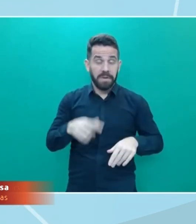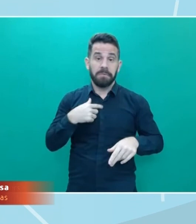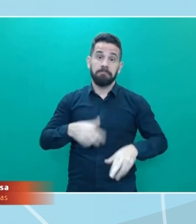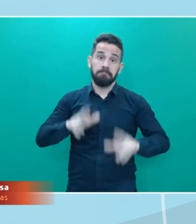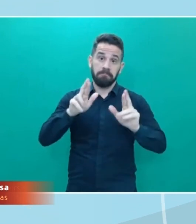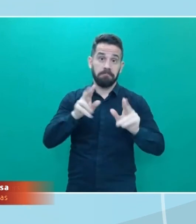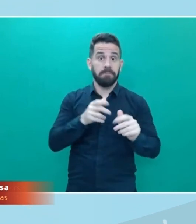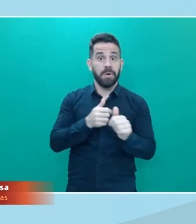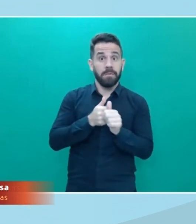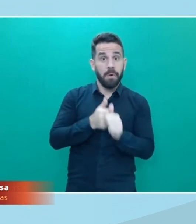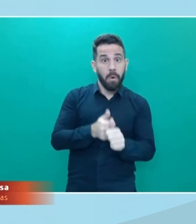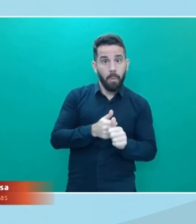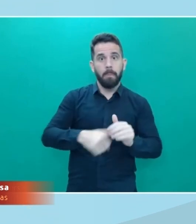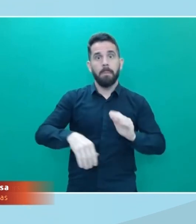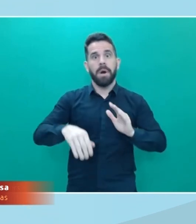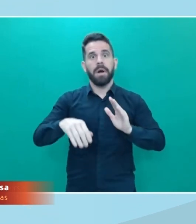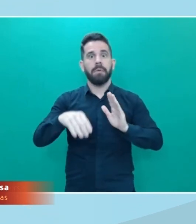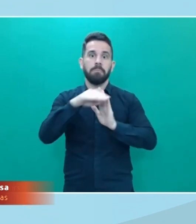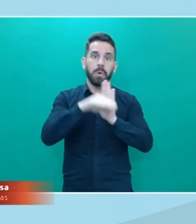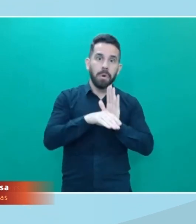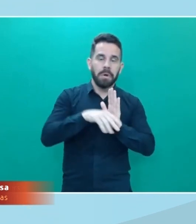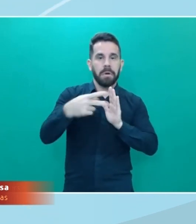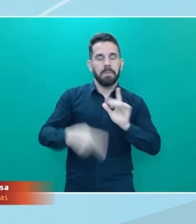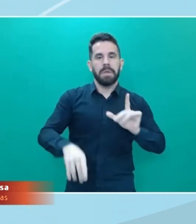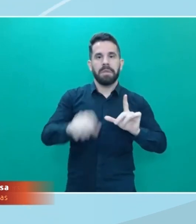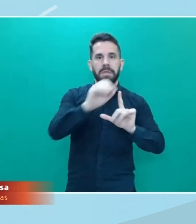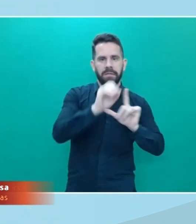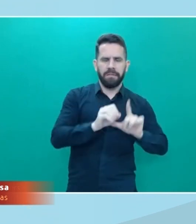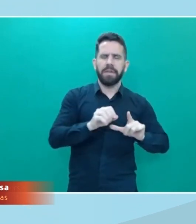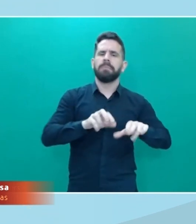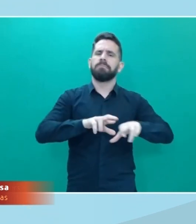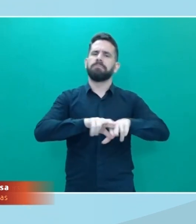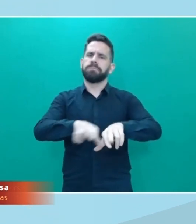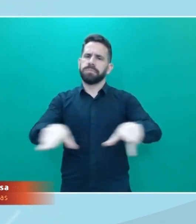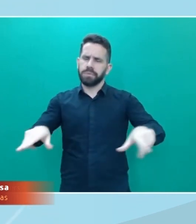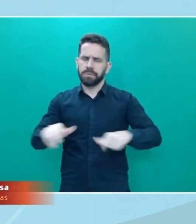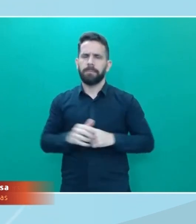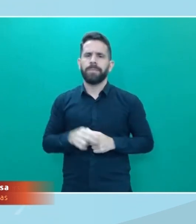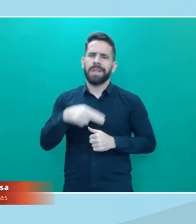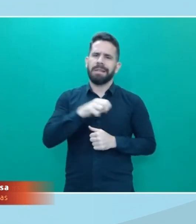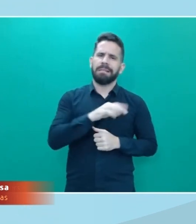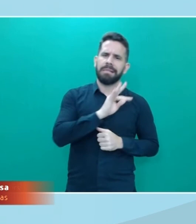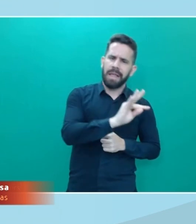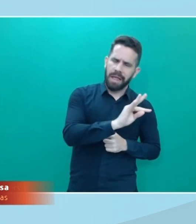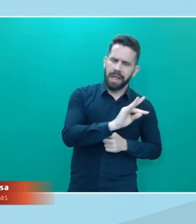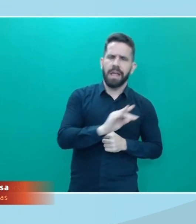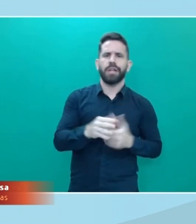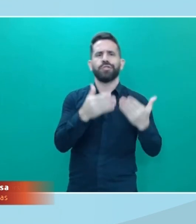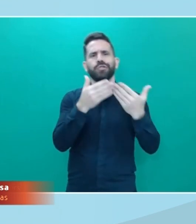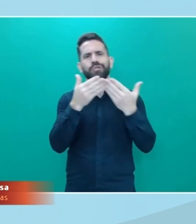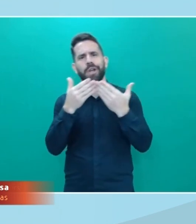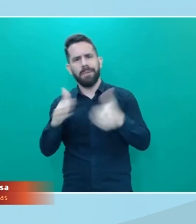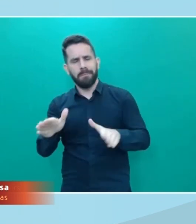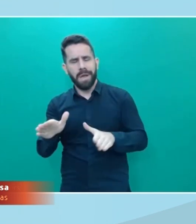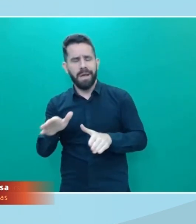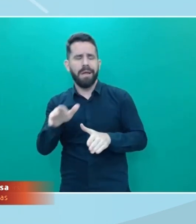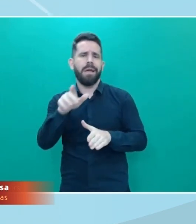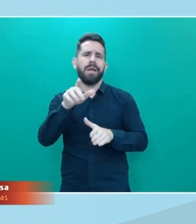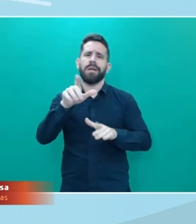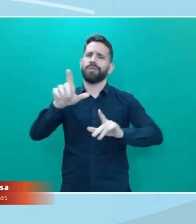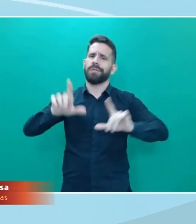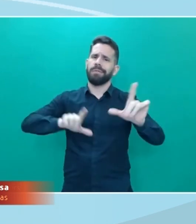nos nossos diferentes canais. A gente está na net, no canal aberto, também nas redes